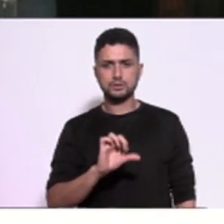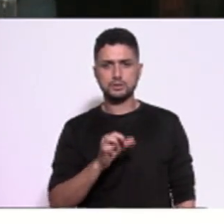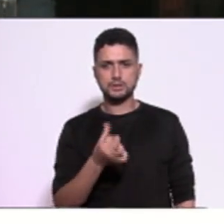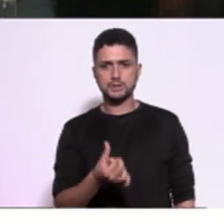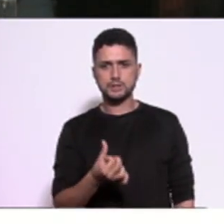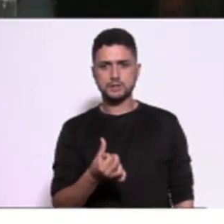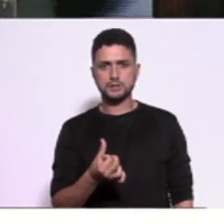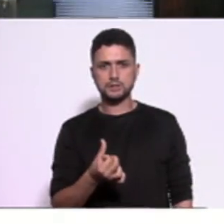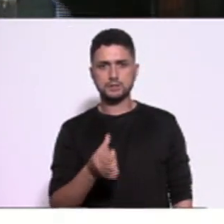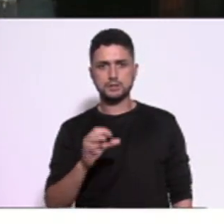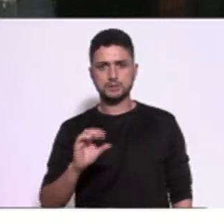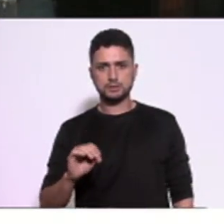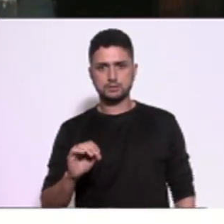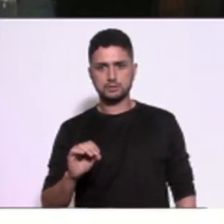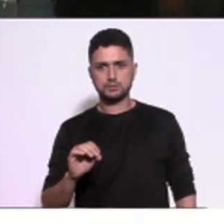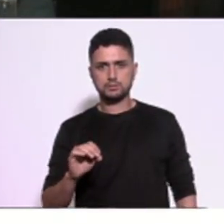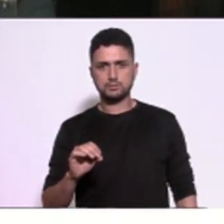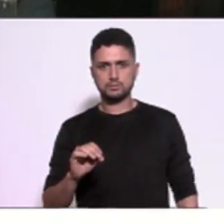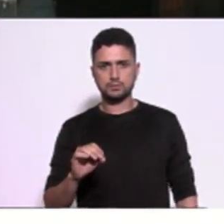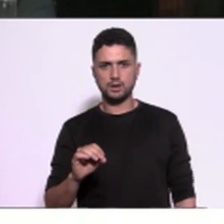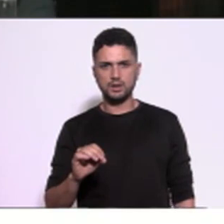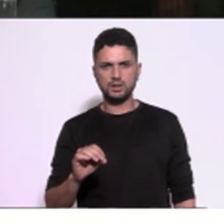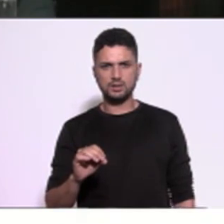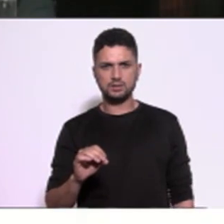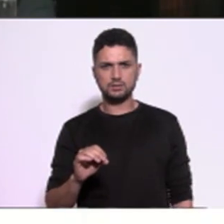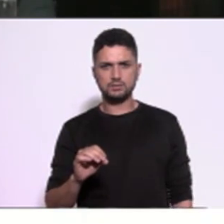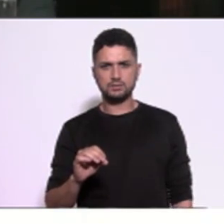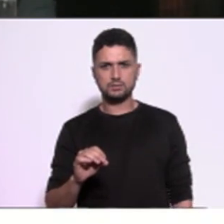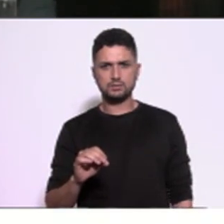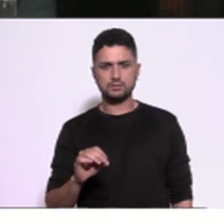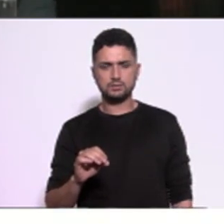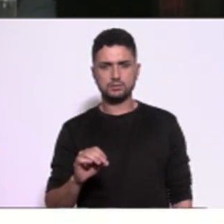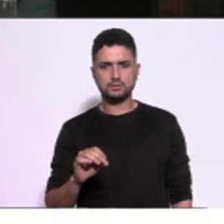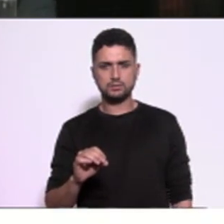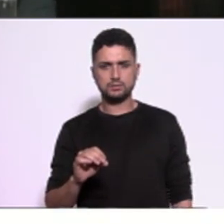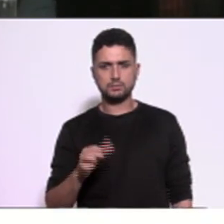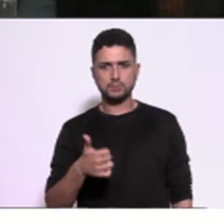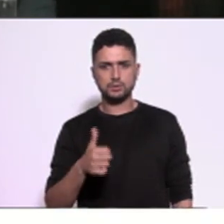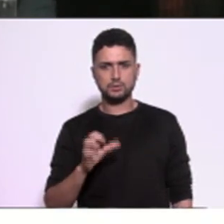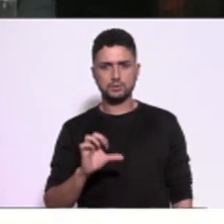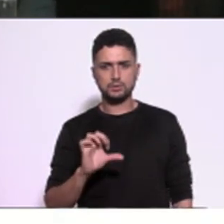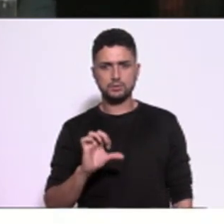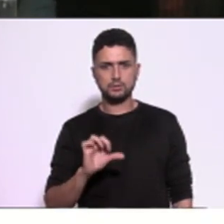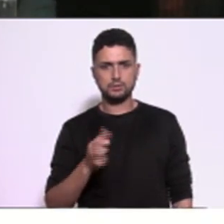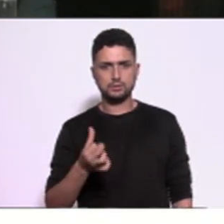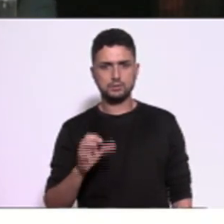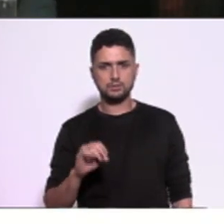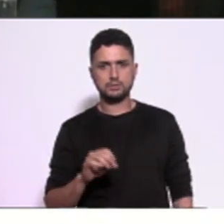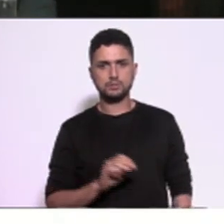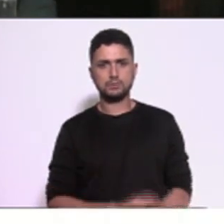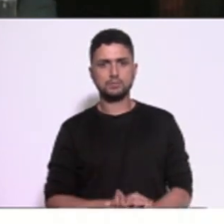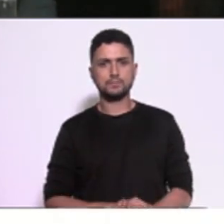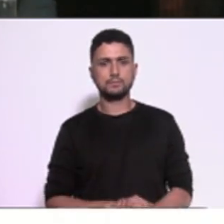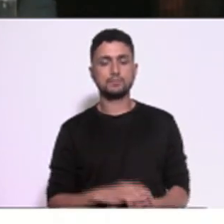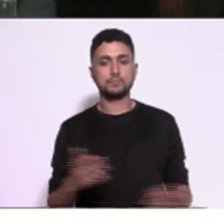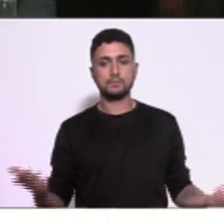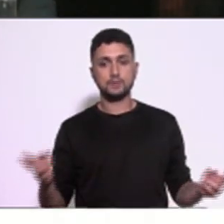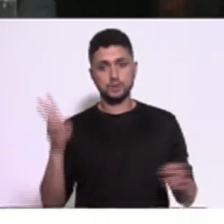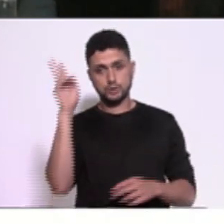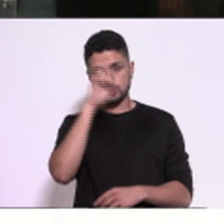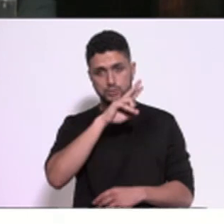1960. E se temos essa história tão positiva para